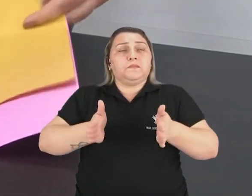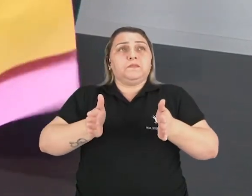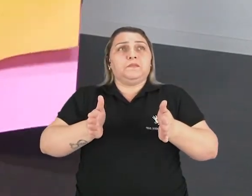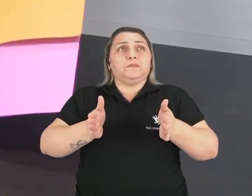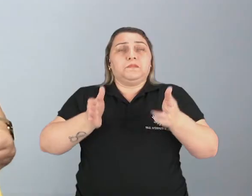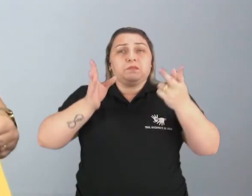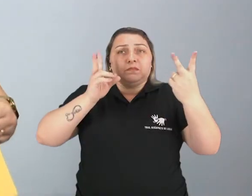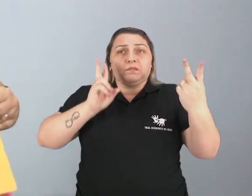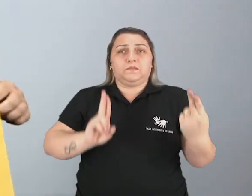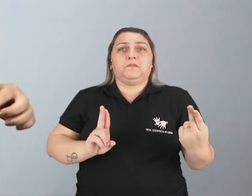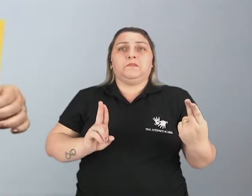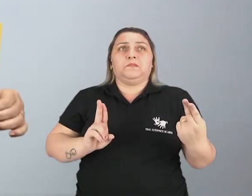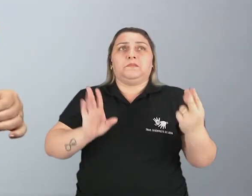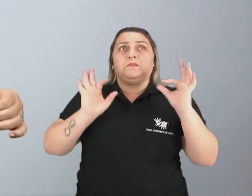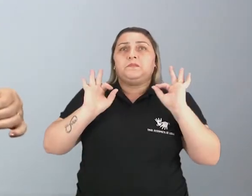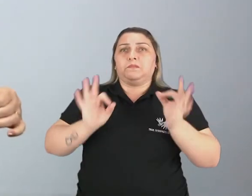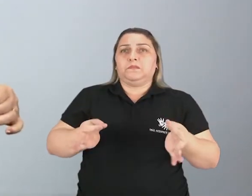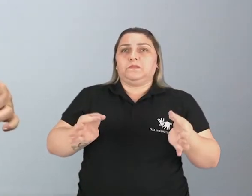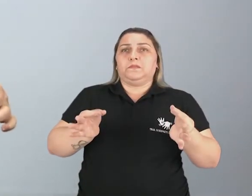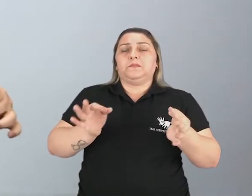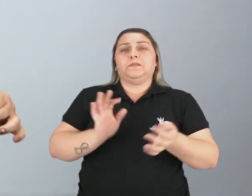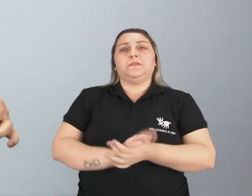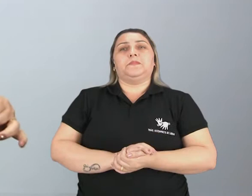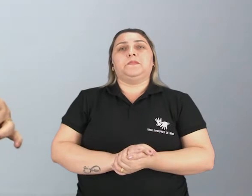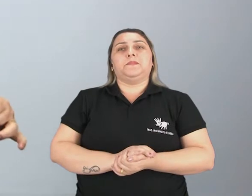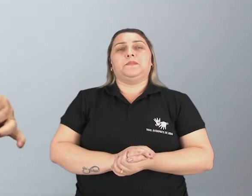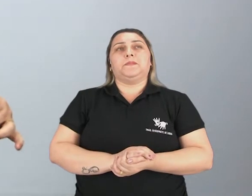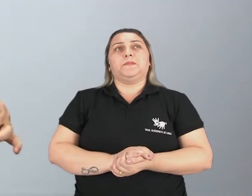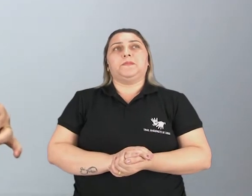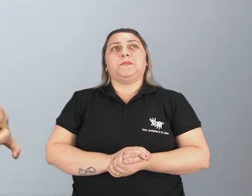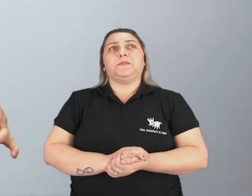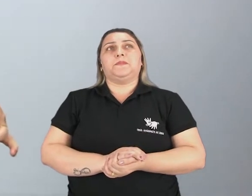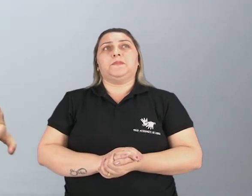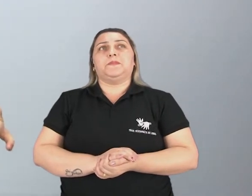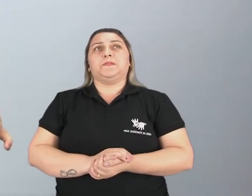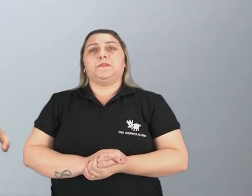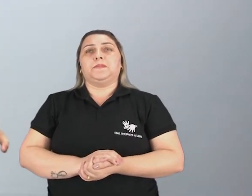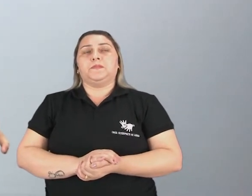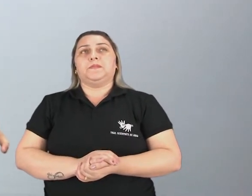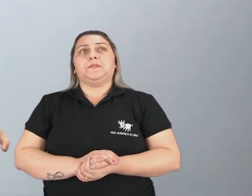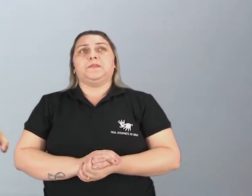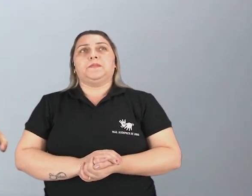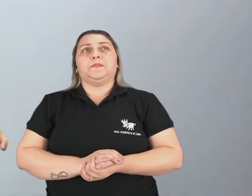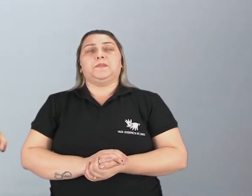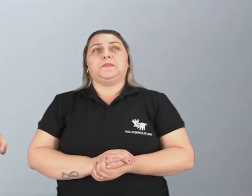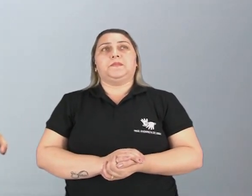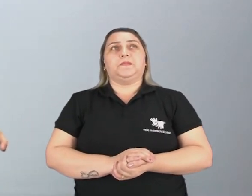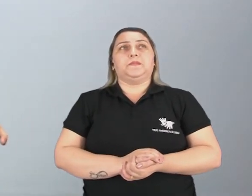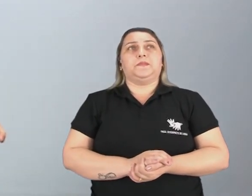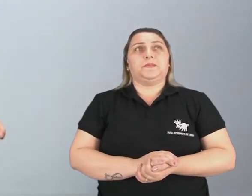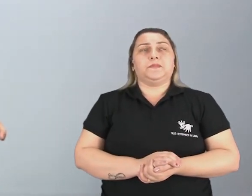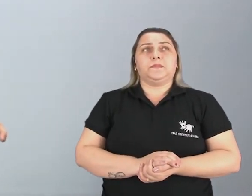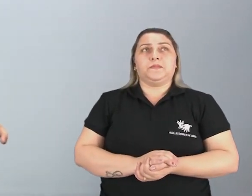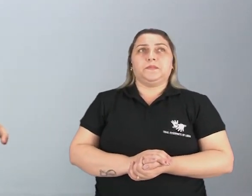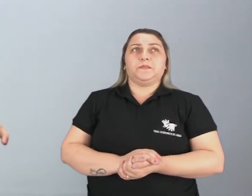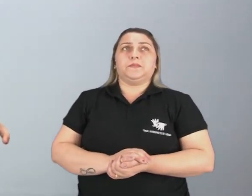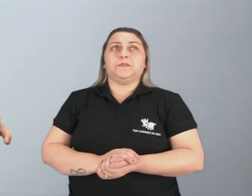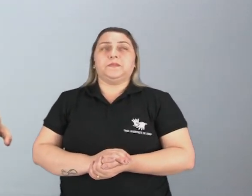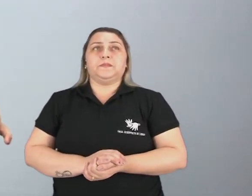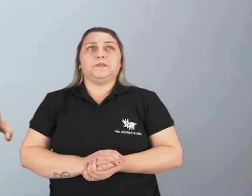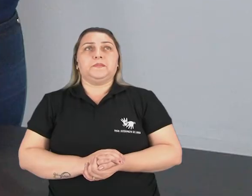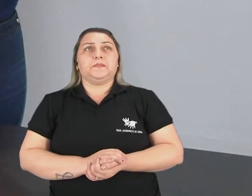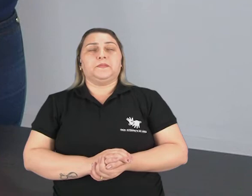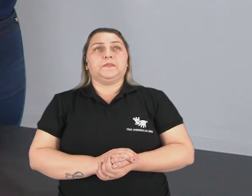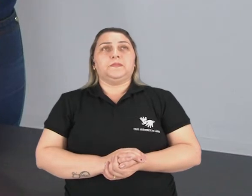estão corretinho, né? Não fez nenhum maior do que o outro. Vamos imaginar que estão todos do mesmo tamanho, que está próximo